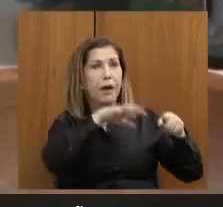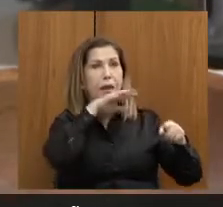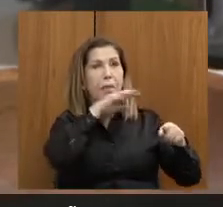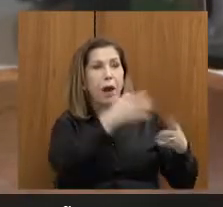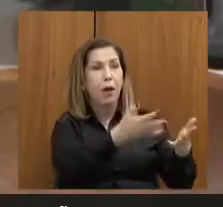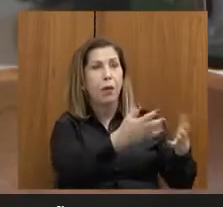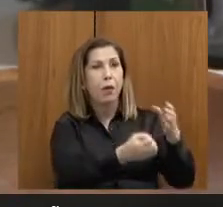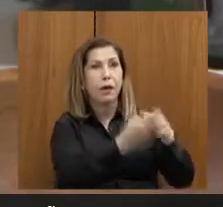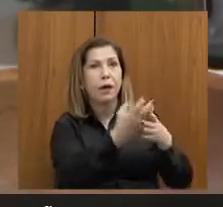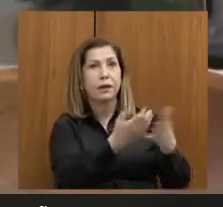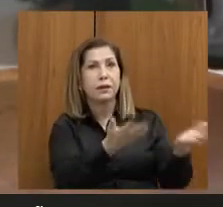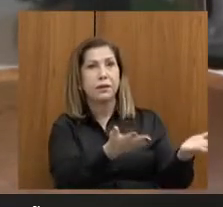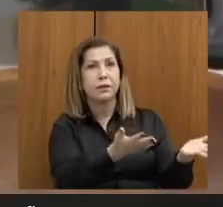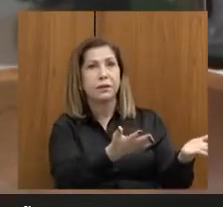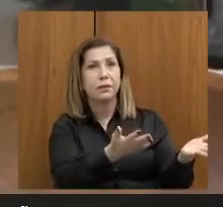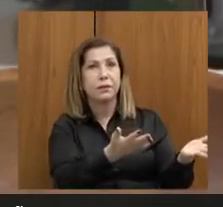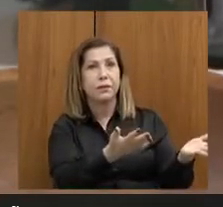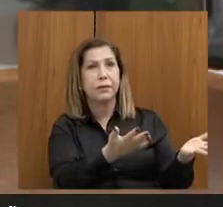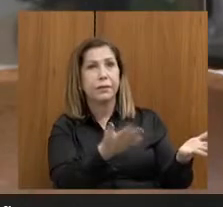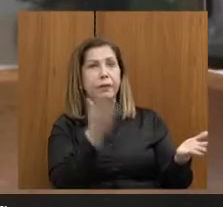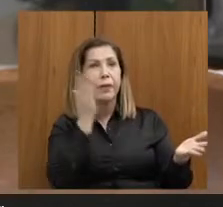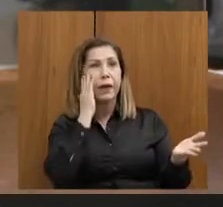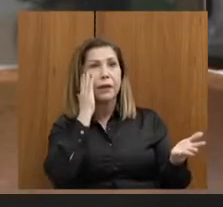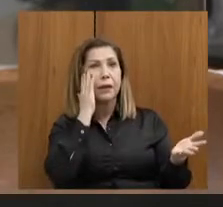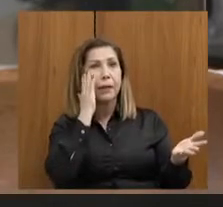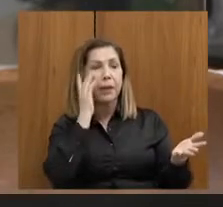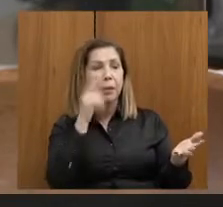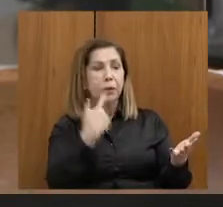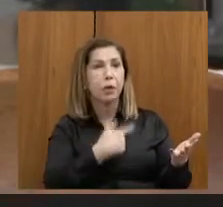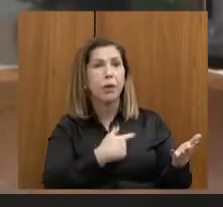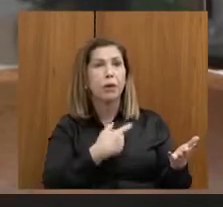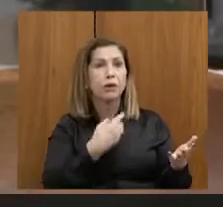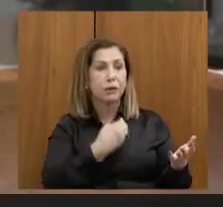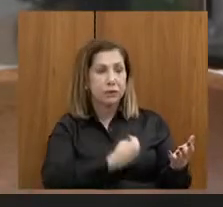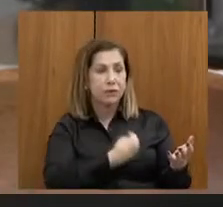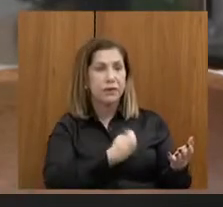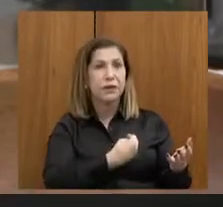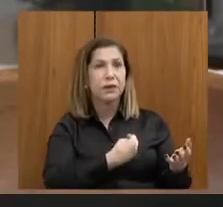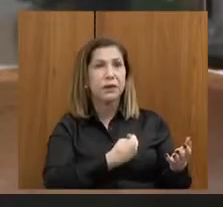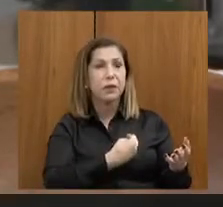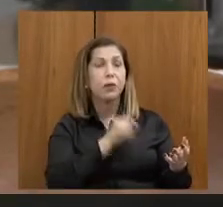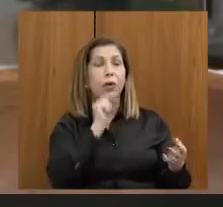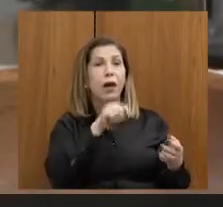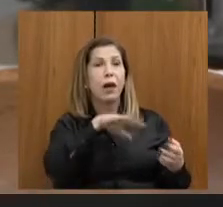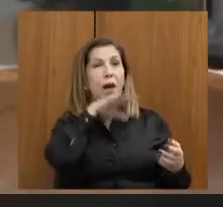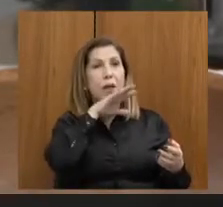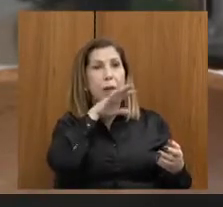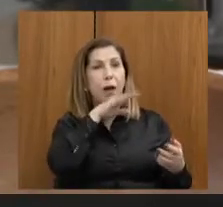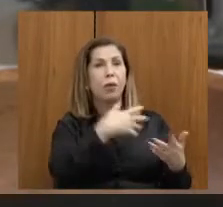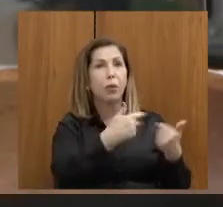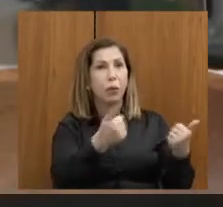animais tô sabendo que nós vivemos dessa produção